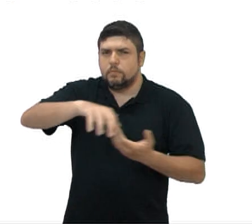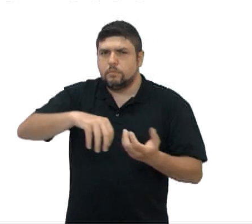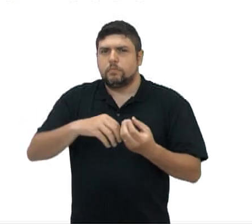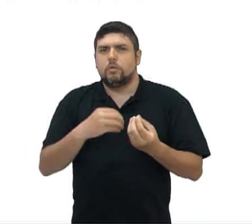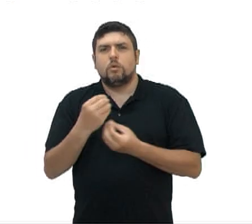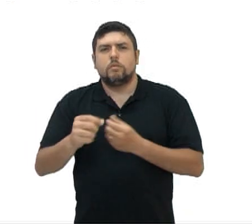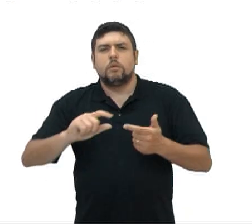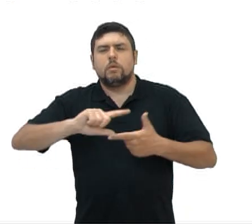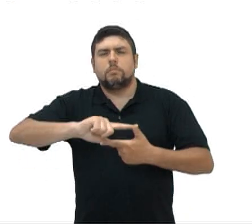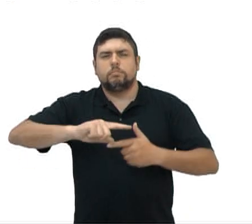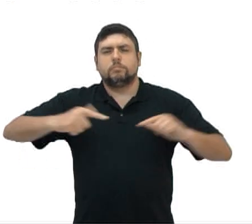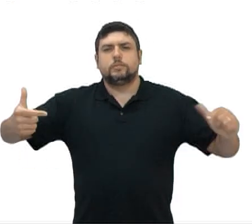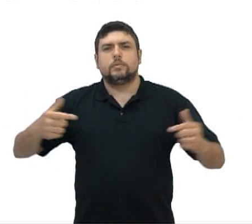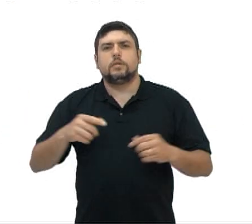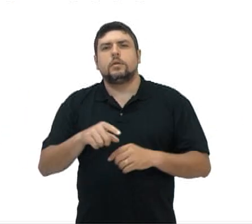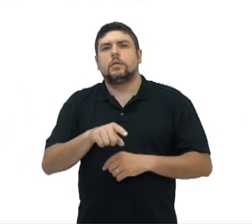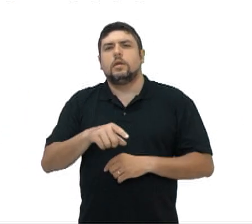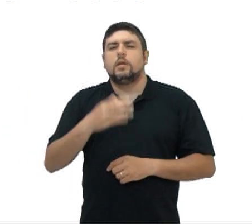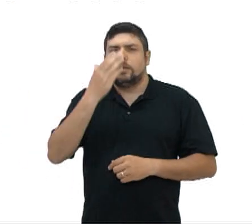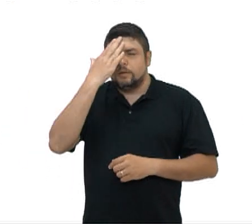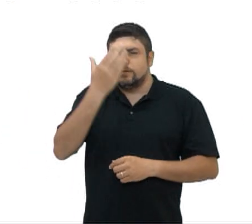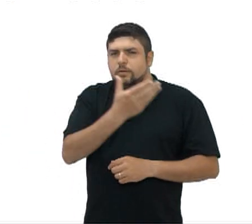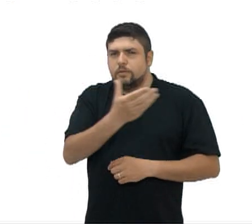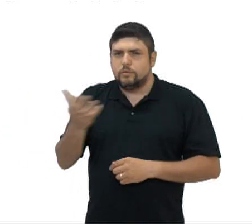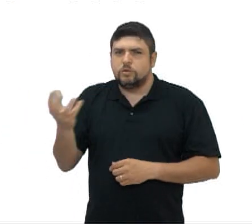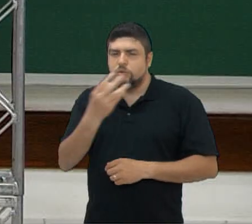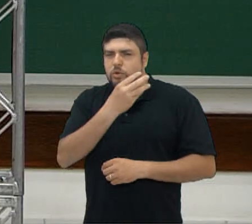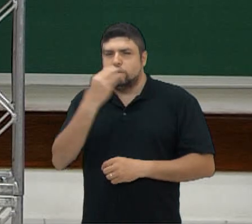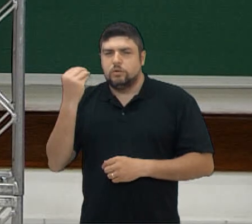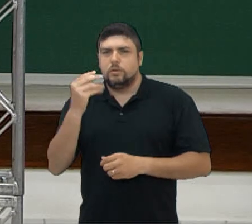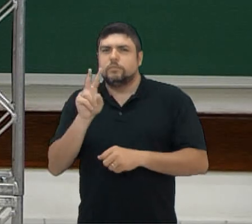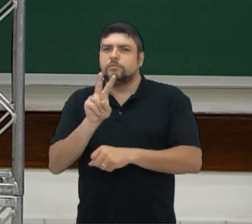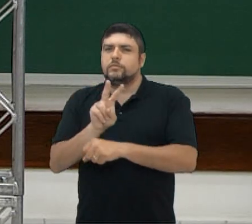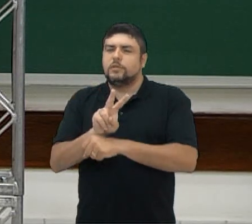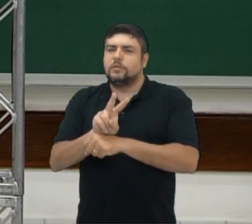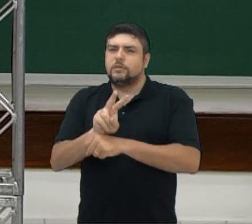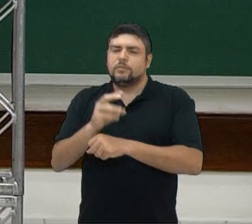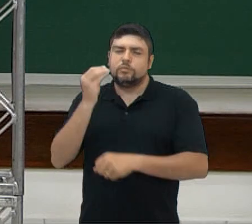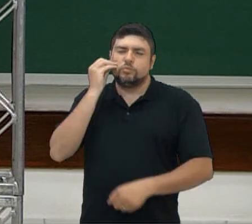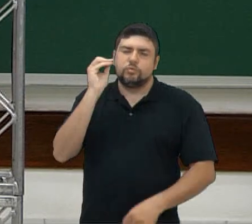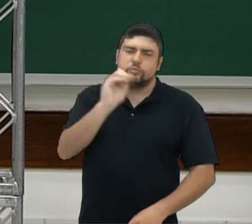da modernidade, eu aposto que vocês vão gostar. É isso, se cuidem,